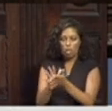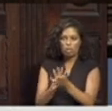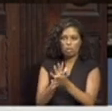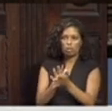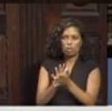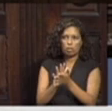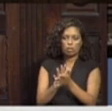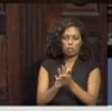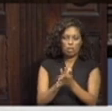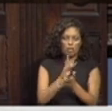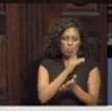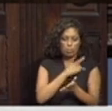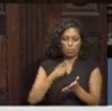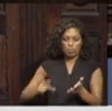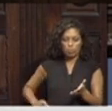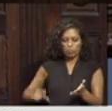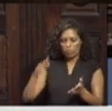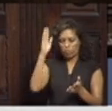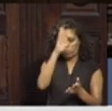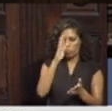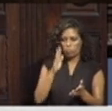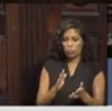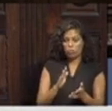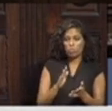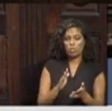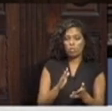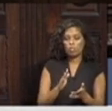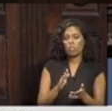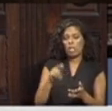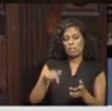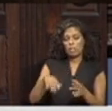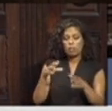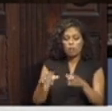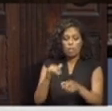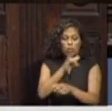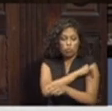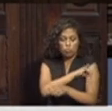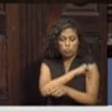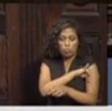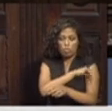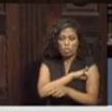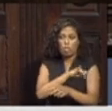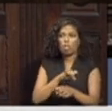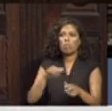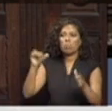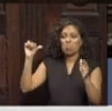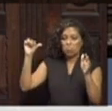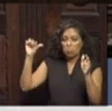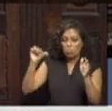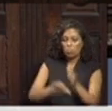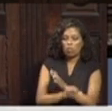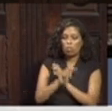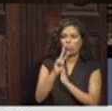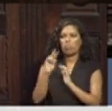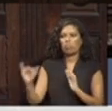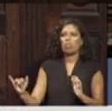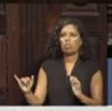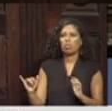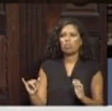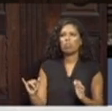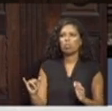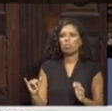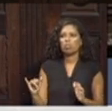que aterroriza o nosso povo, e a resposta tem que ser imediata e contundente, e não essa